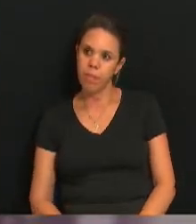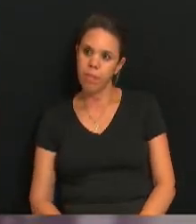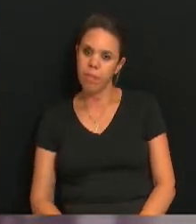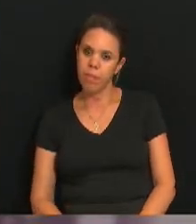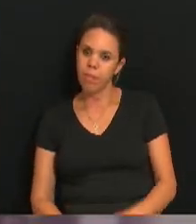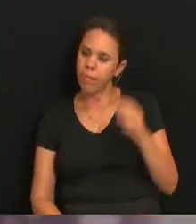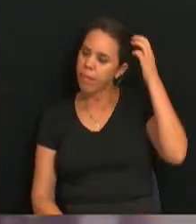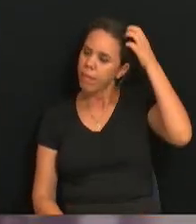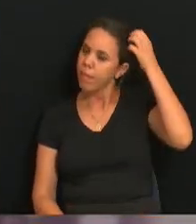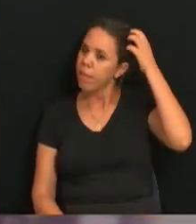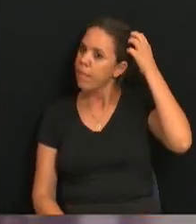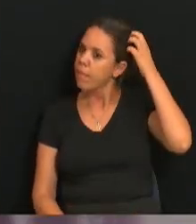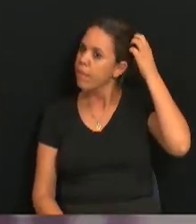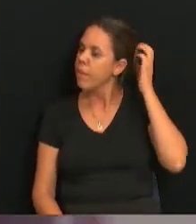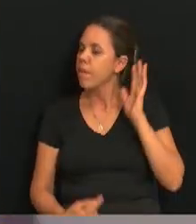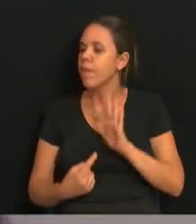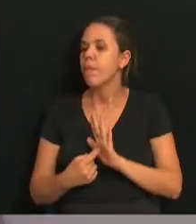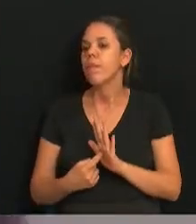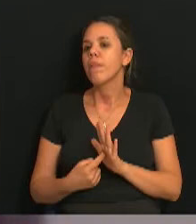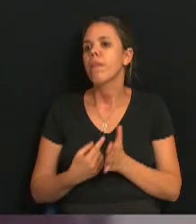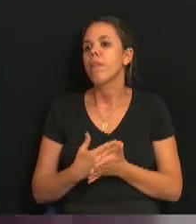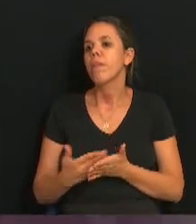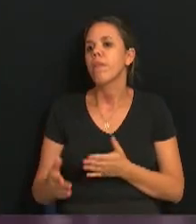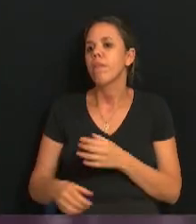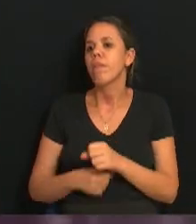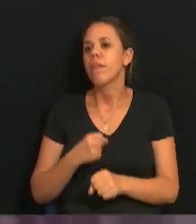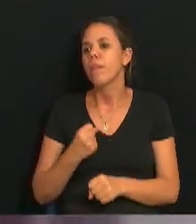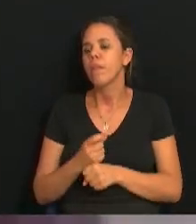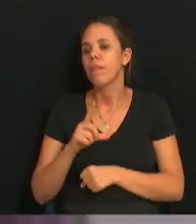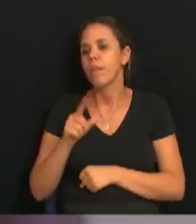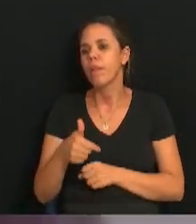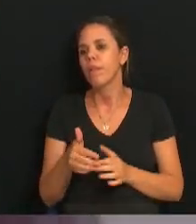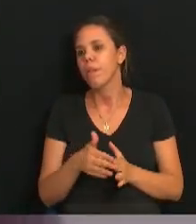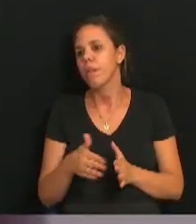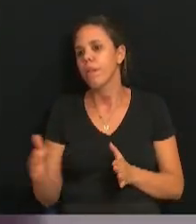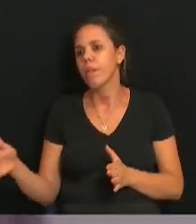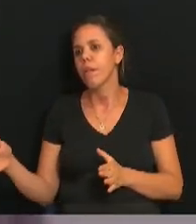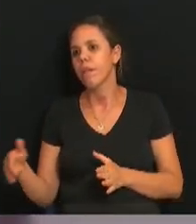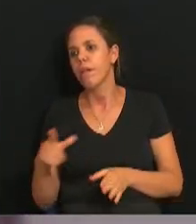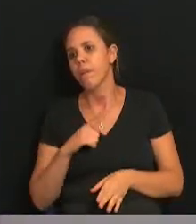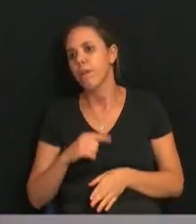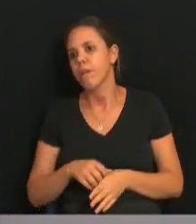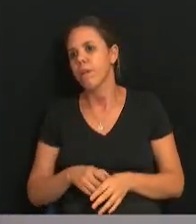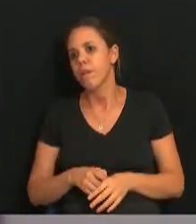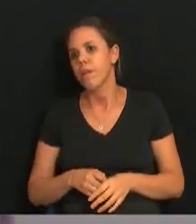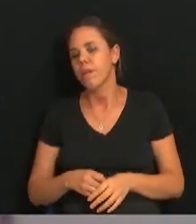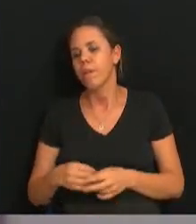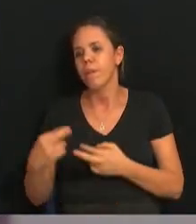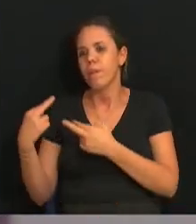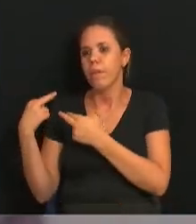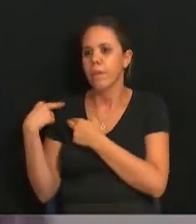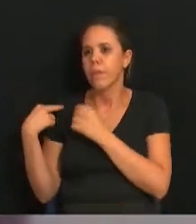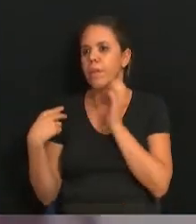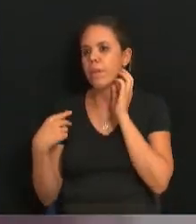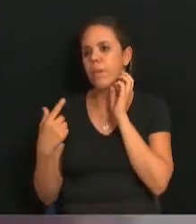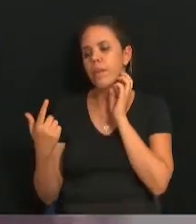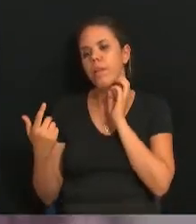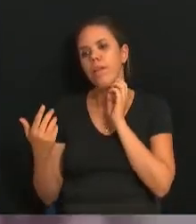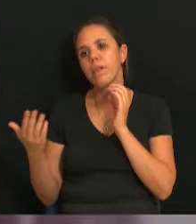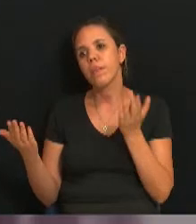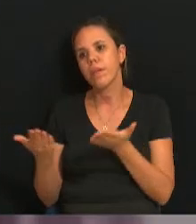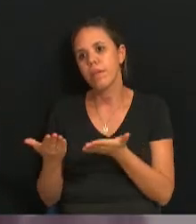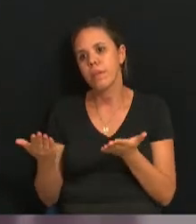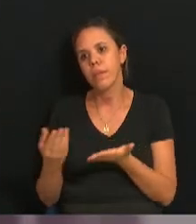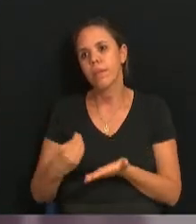apresenta problema, elas acontecem no início do ano e depois, durante o ano, a gente tem as atribuições contínuas. E hoje nós